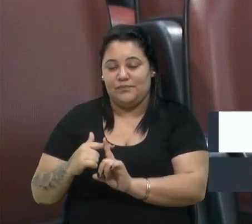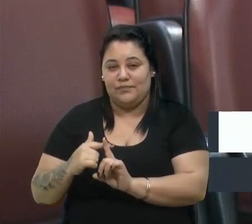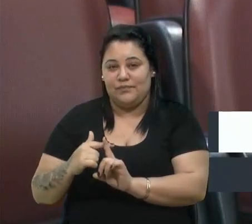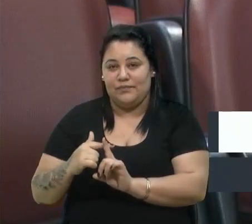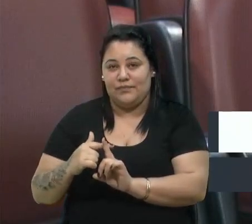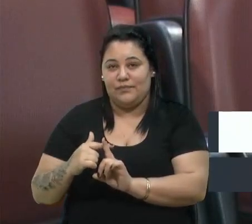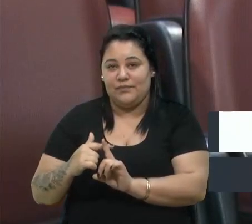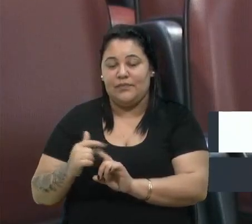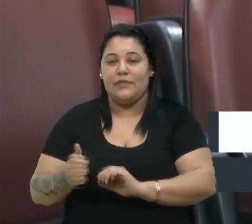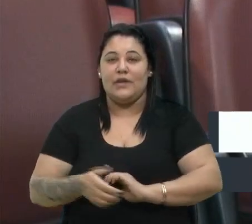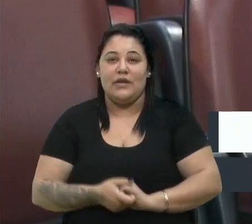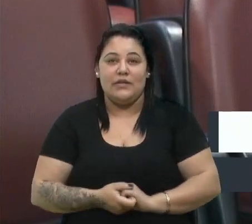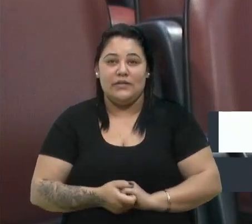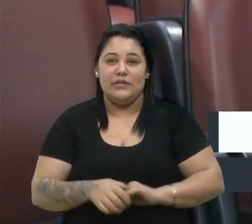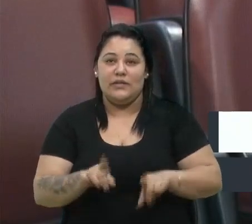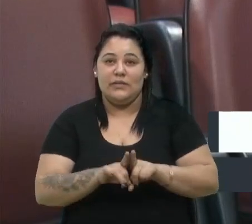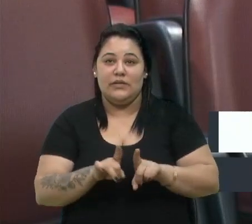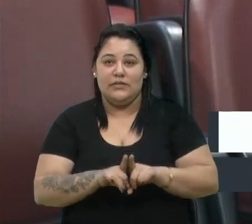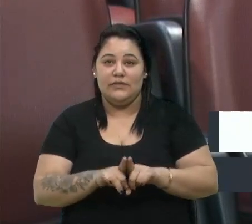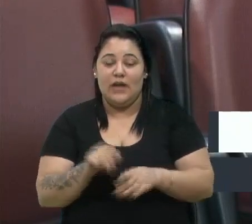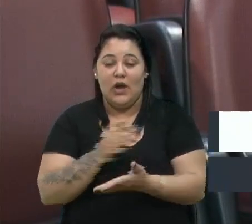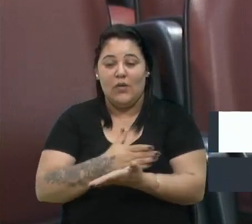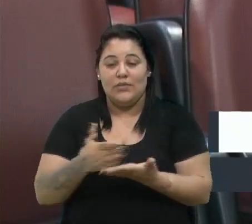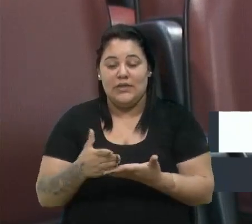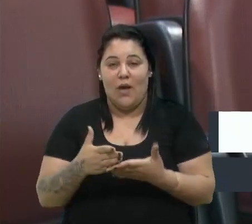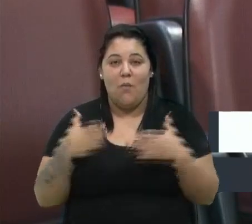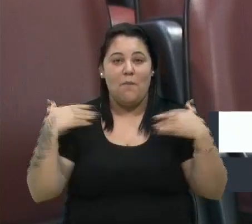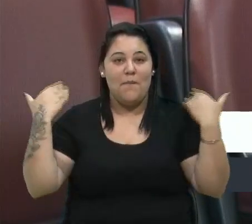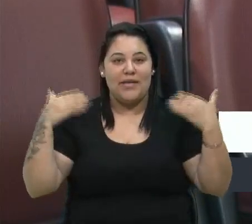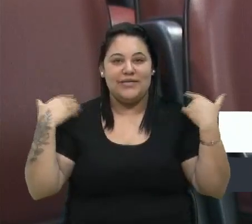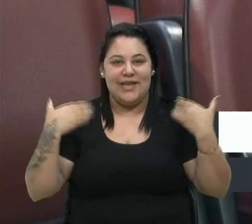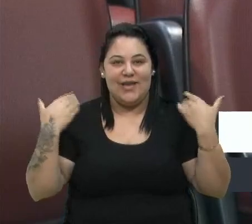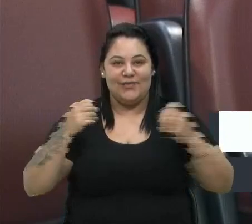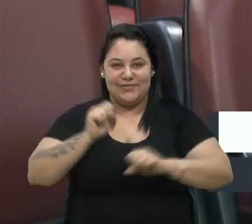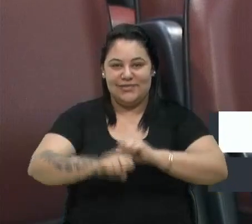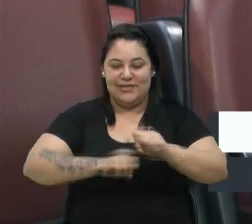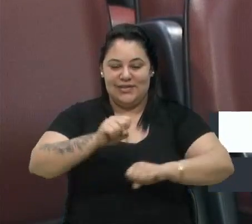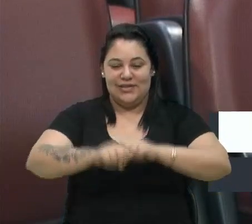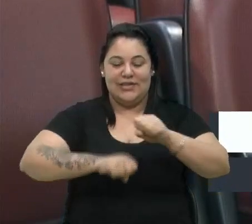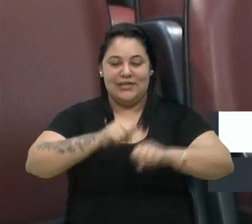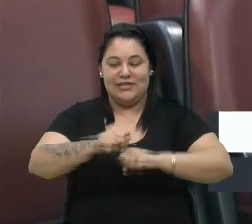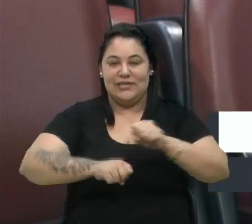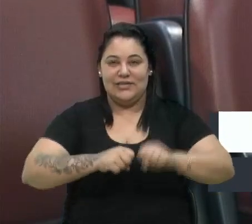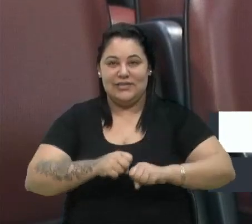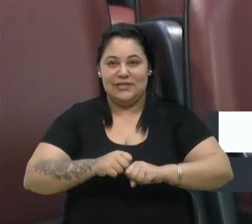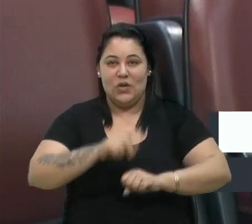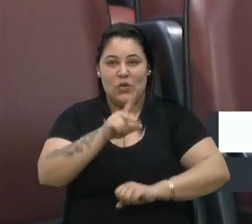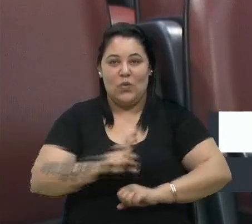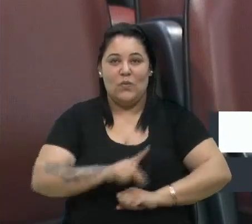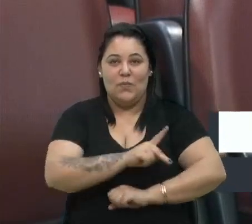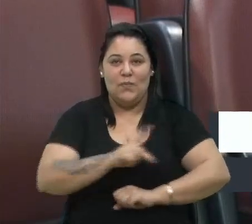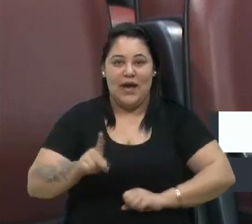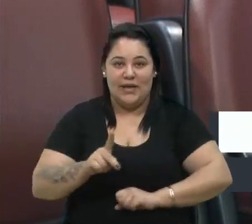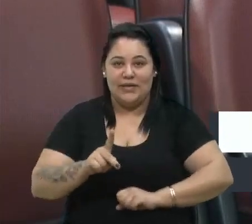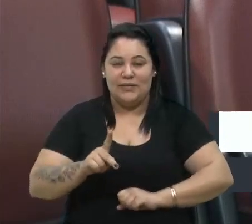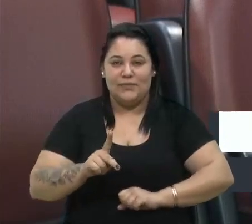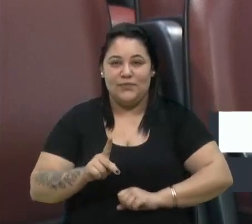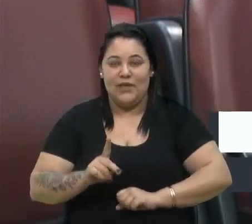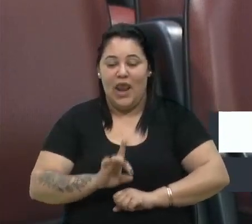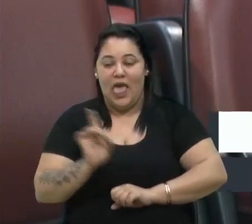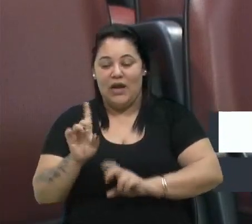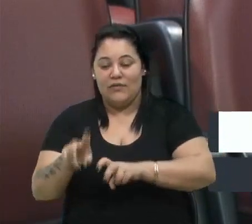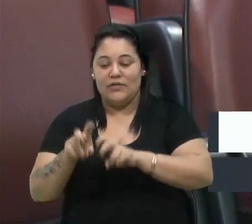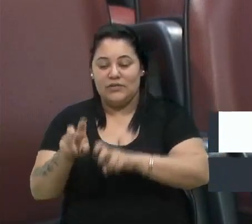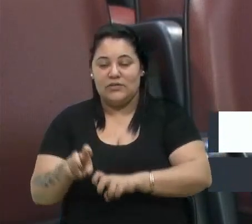Fazenda Souza, onde vai se iniciar um passeio ciclista e aonde os padres aqui de Fazenda Souza e os padres de